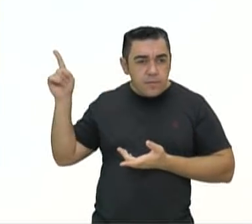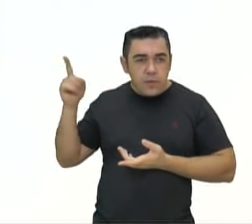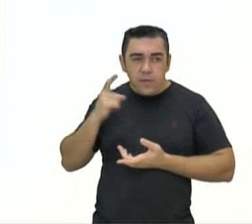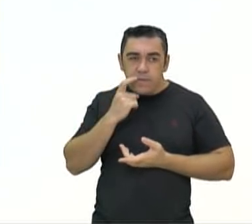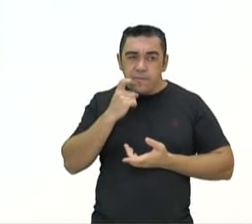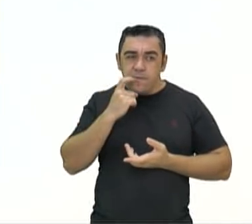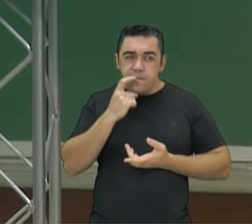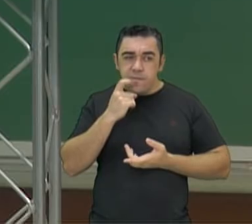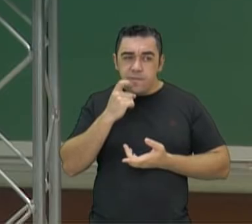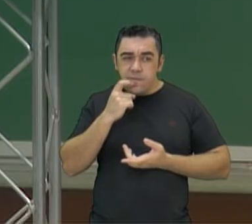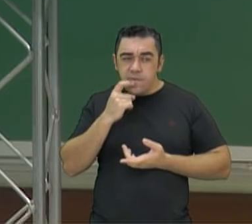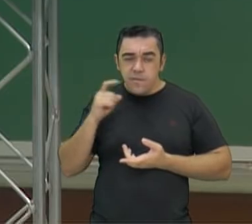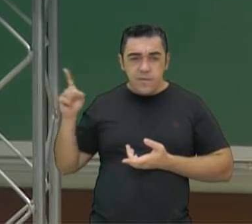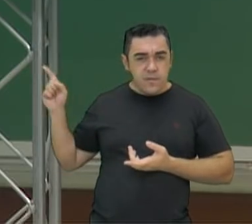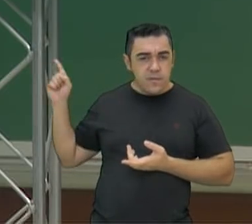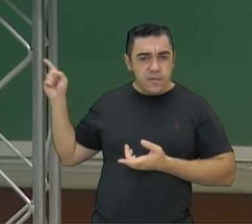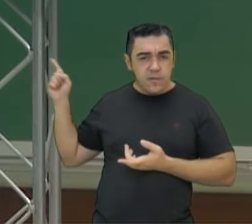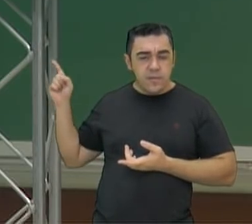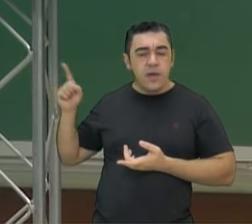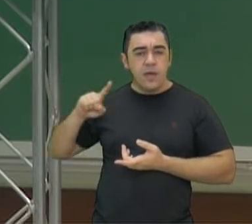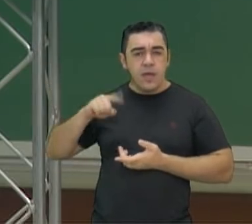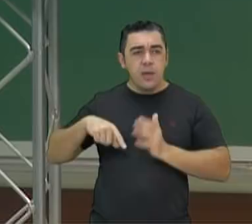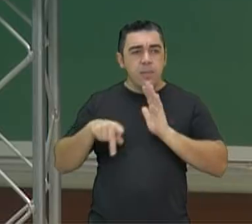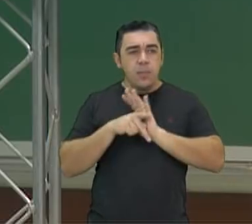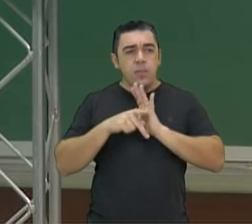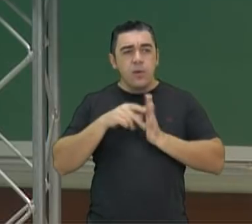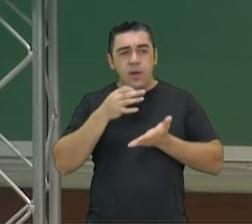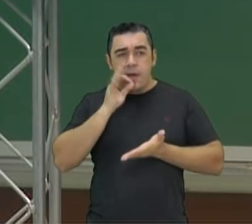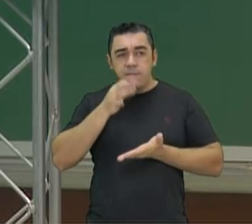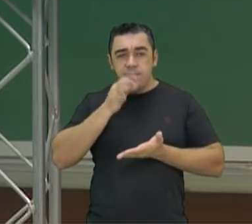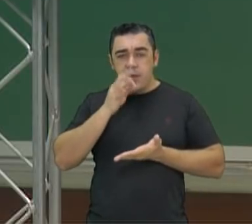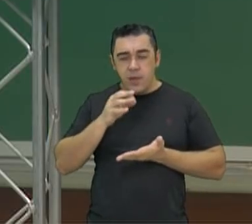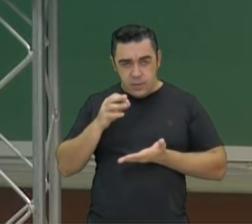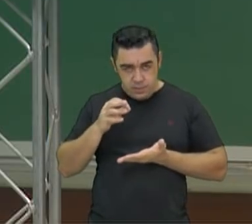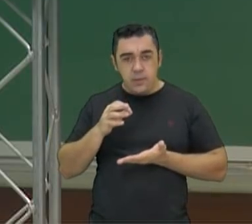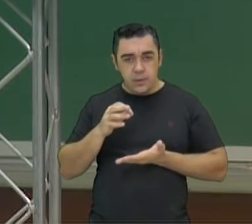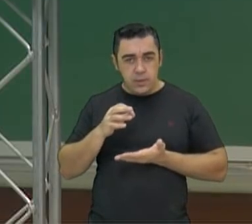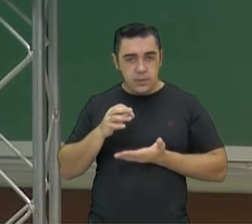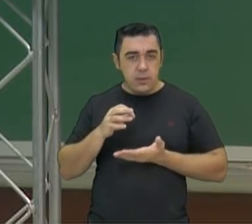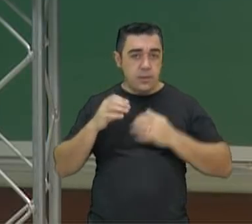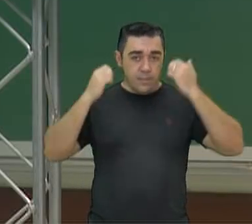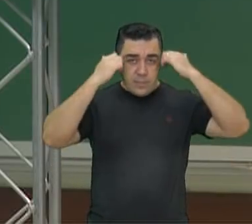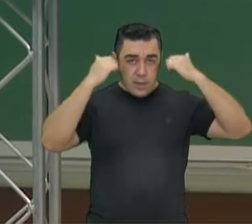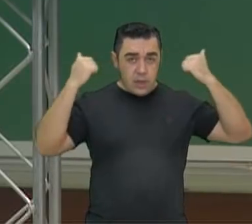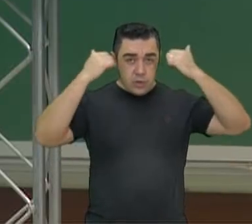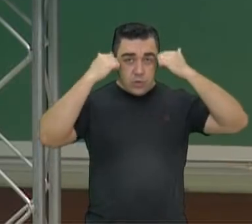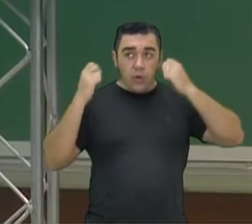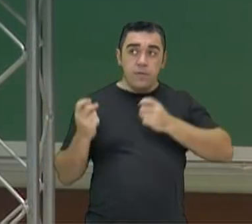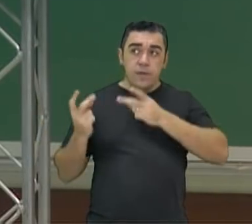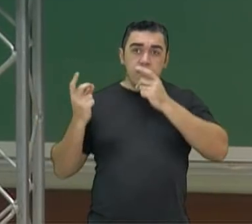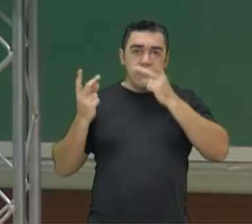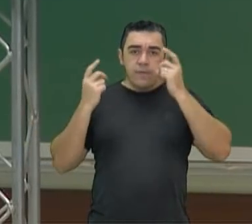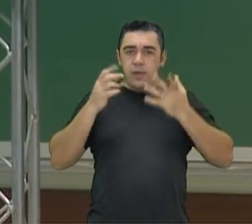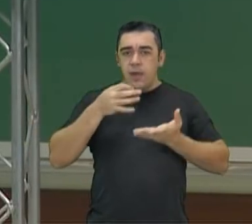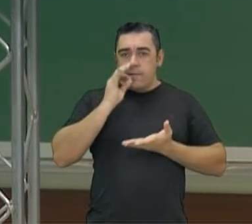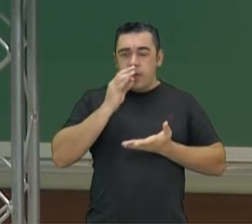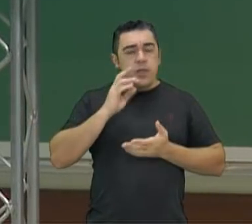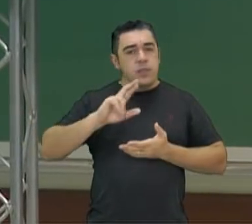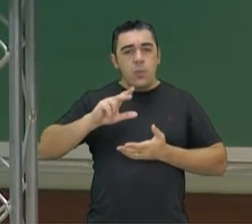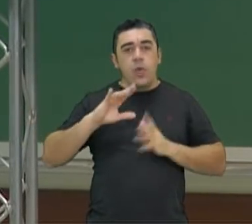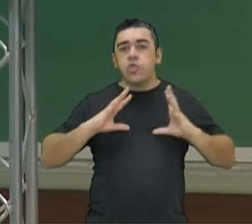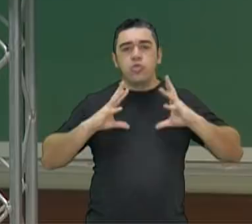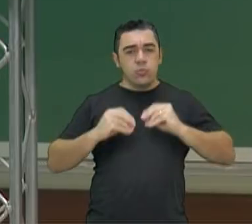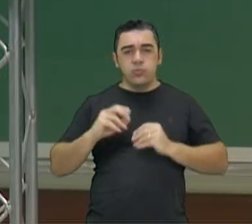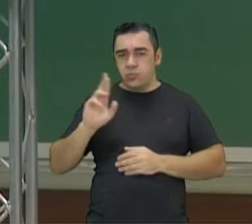vermelho, olha aqui a legenda, é a área de café, tá bom? O México não é café em tudo. Ele